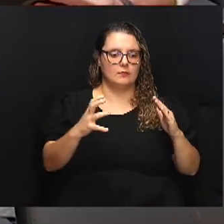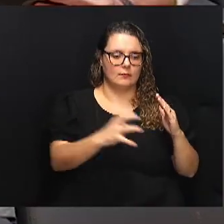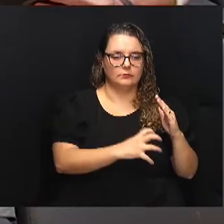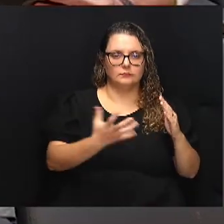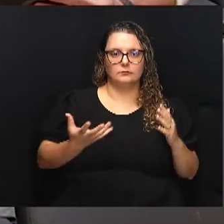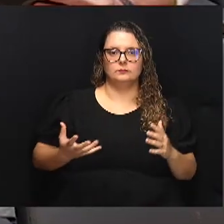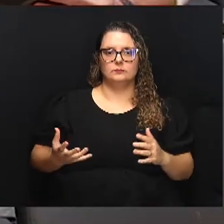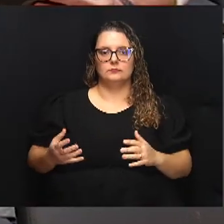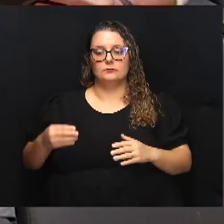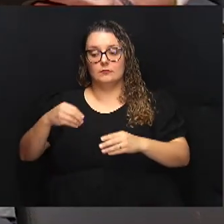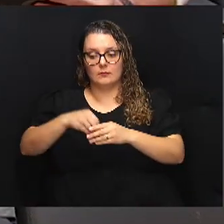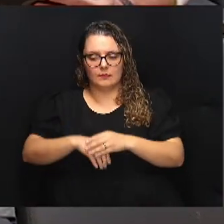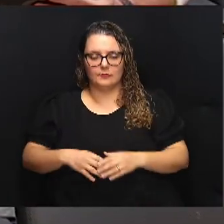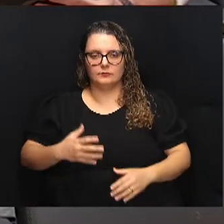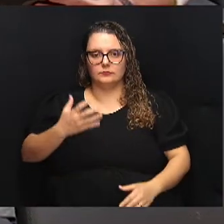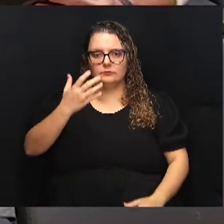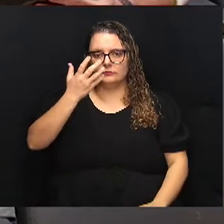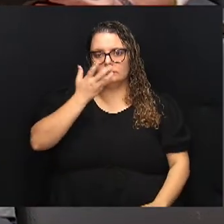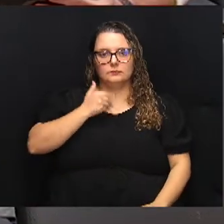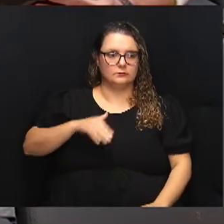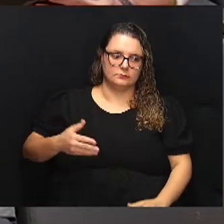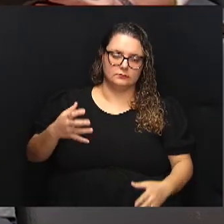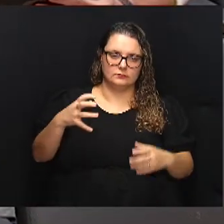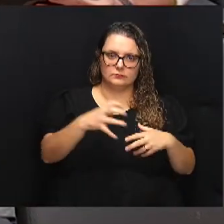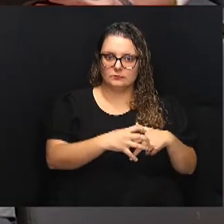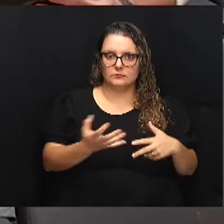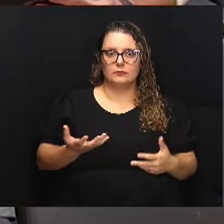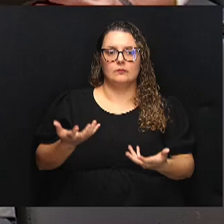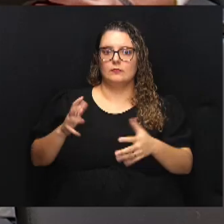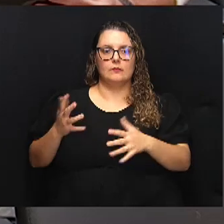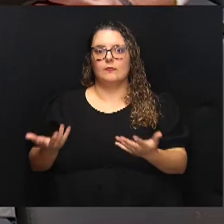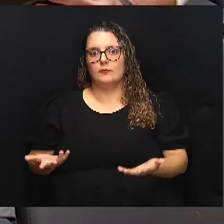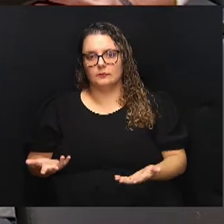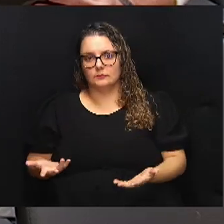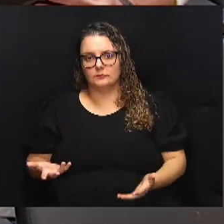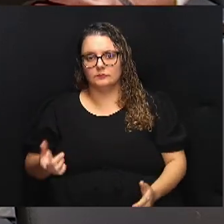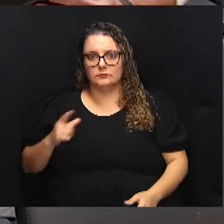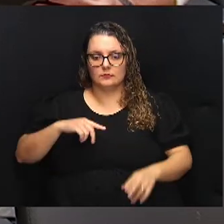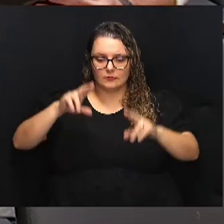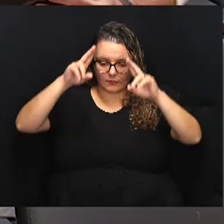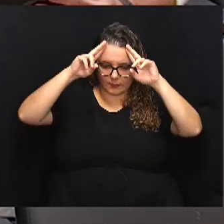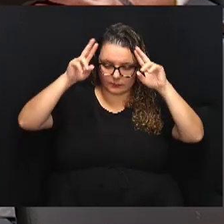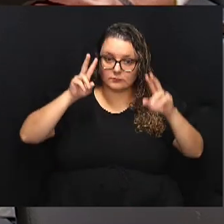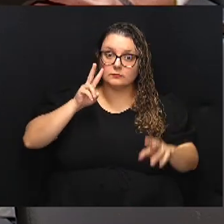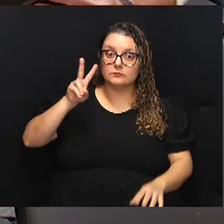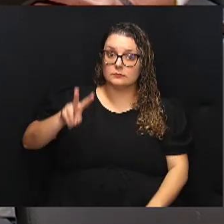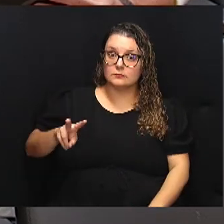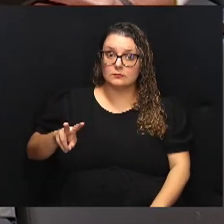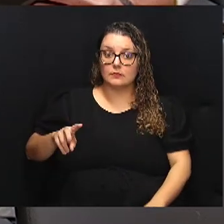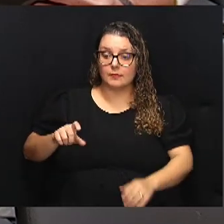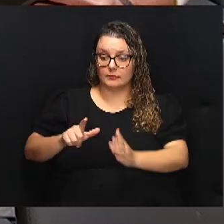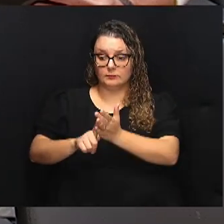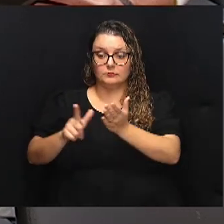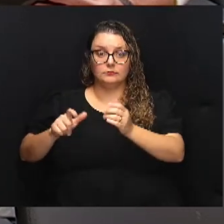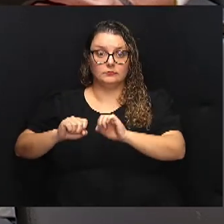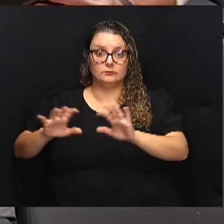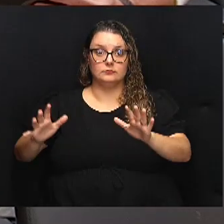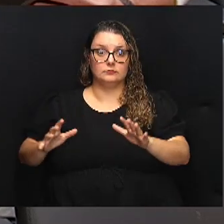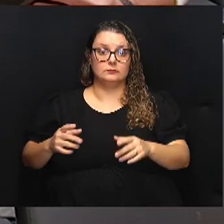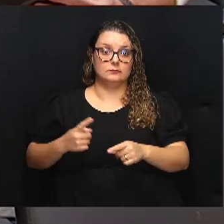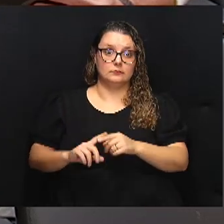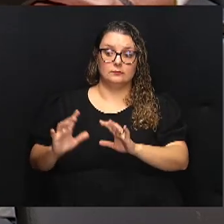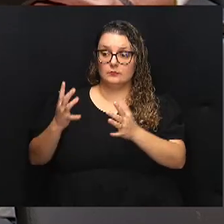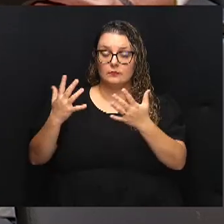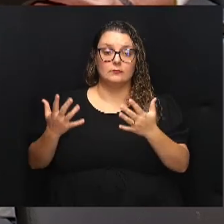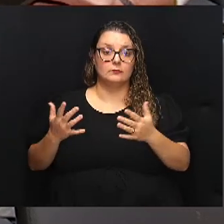dentro da própria casa e eles não querem mais. Uma outra pessoa que tem pitbull também vê aquela cena no jornal, porque aparece na